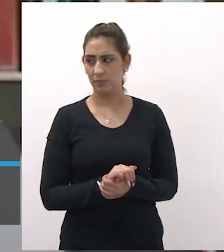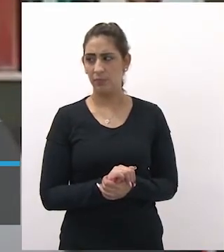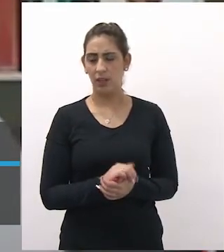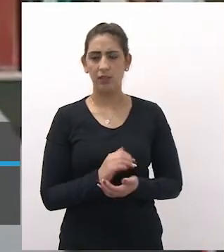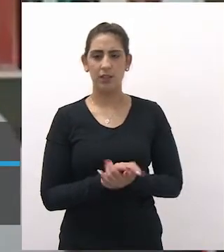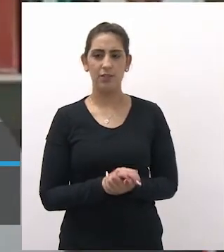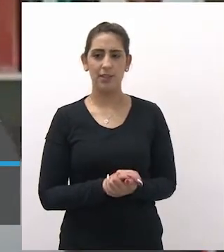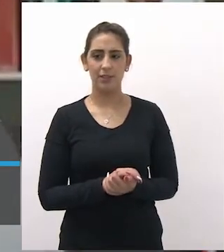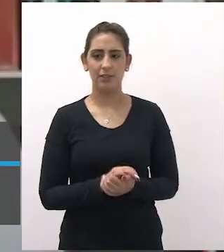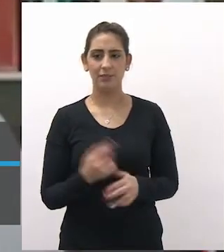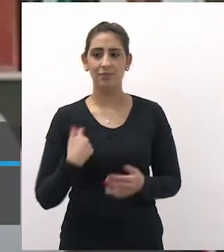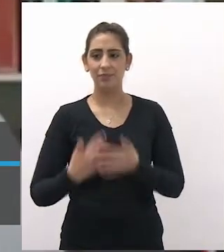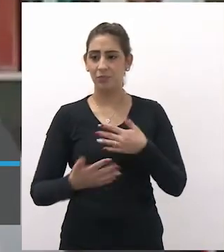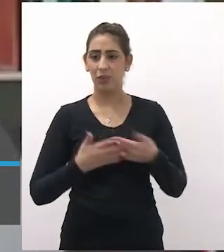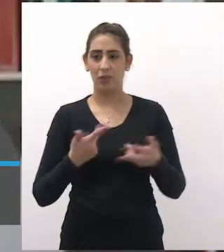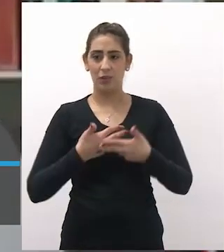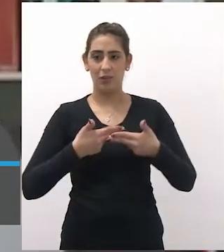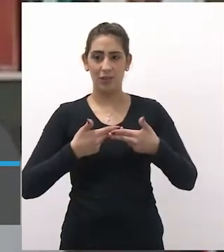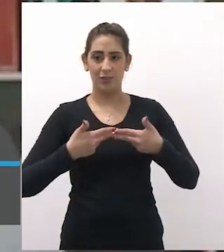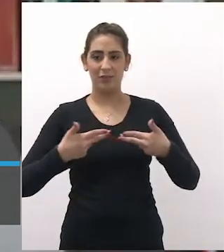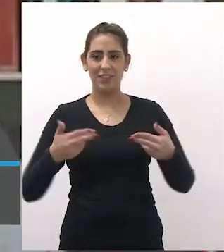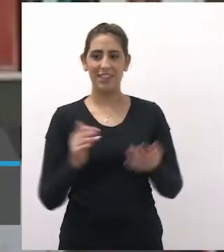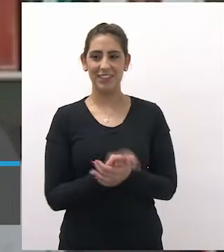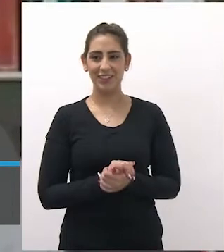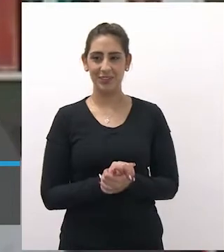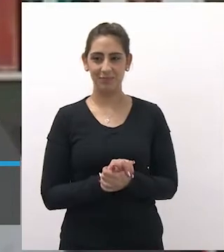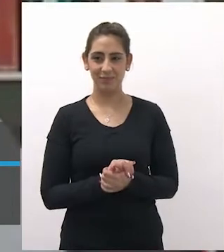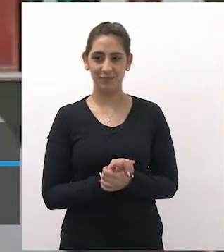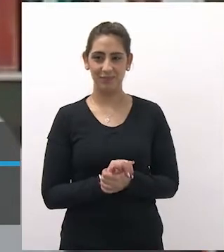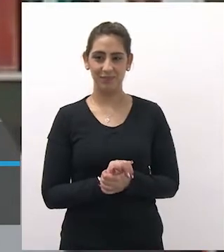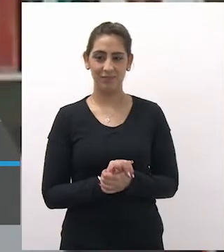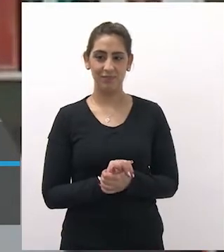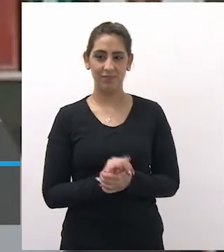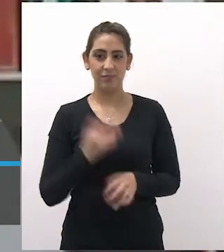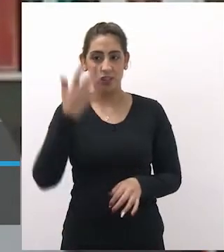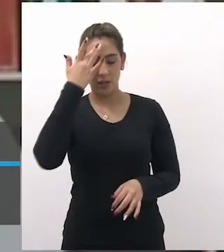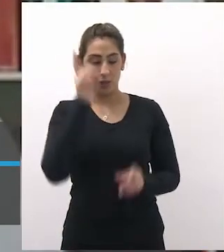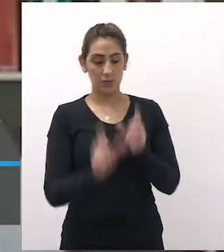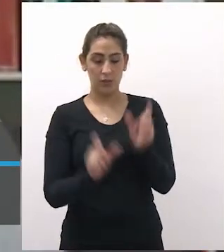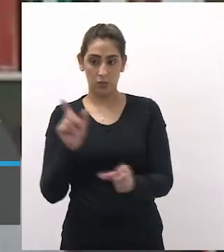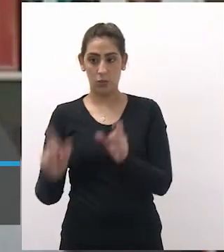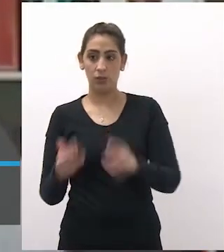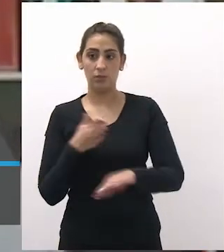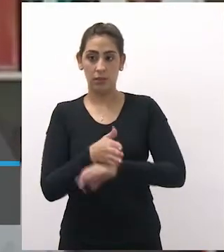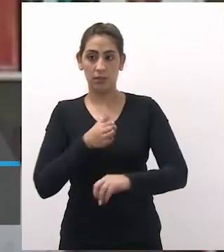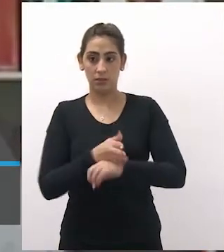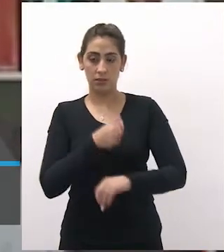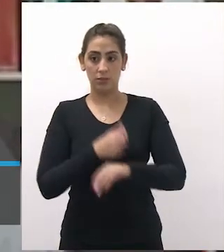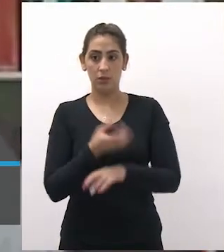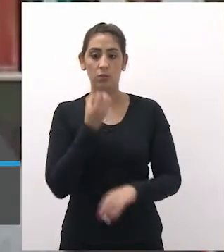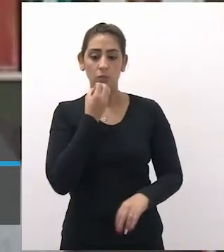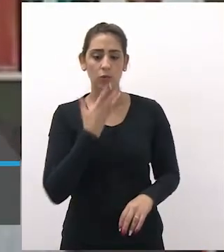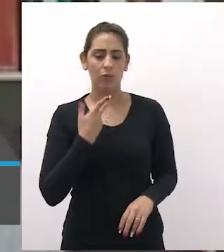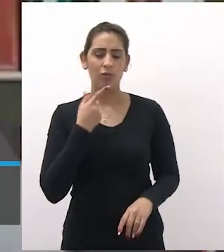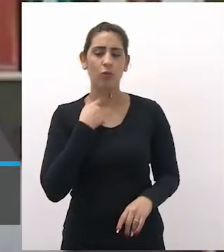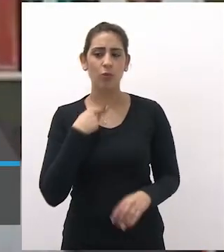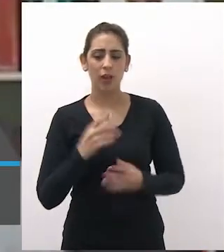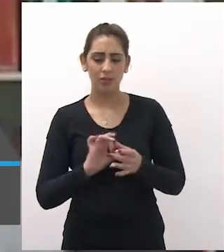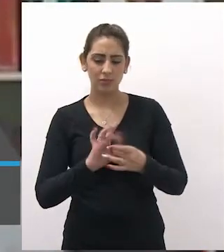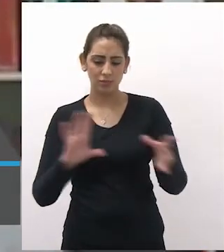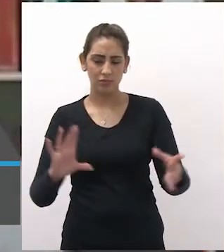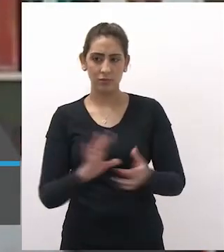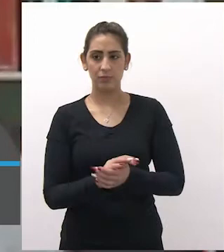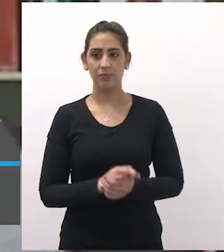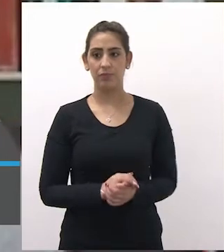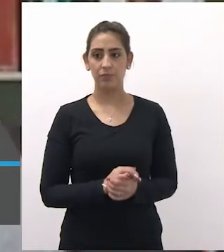de qualquer coisa, é um espaço para muito aprendizado, muito mesmo. As pessoas participam, ficam à vontade. E a ideia central